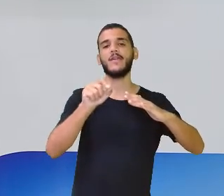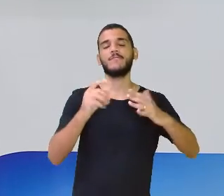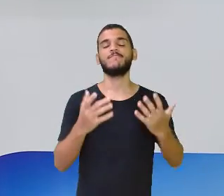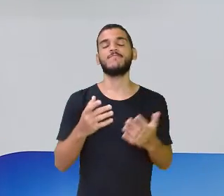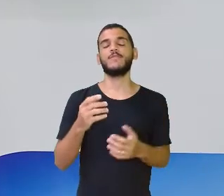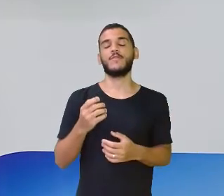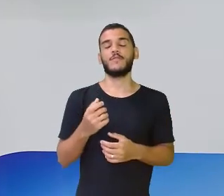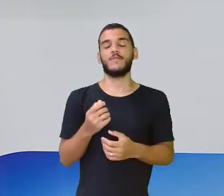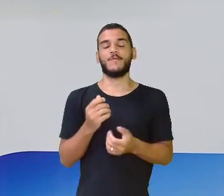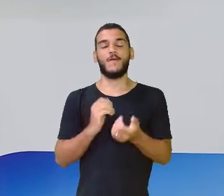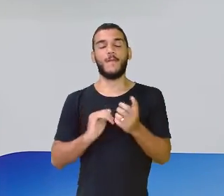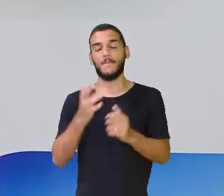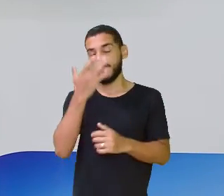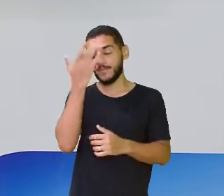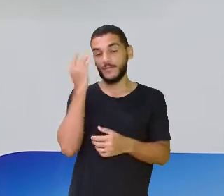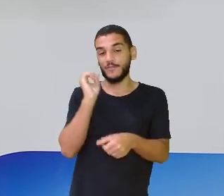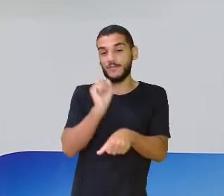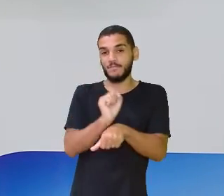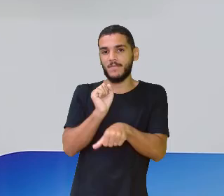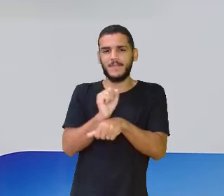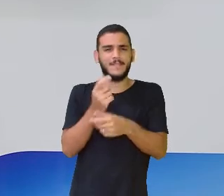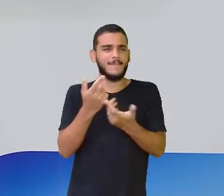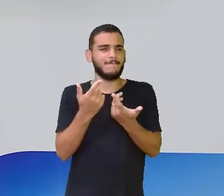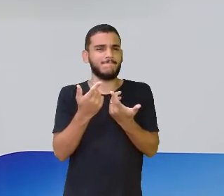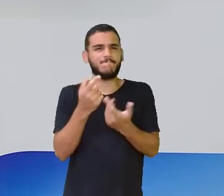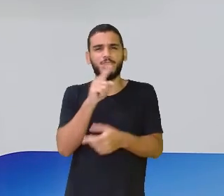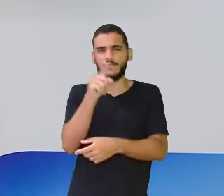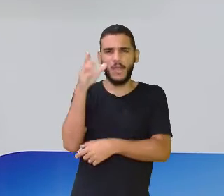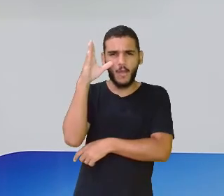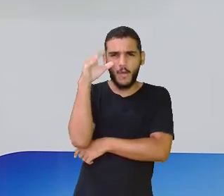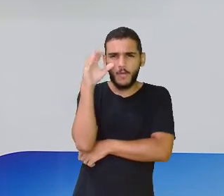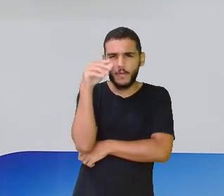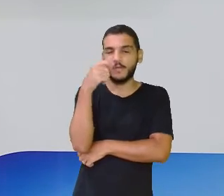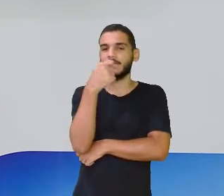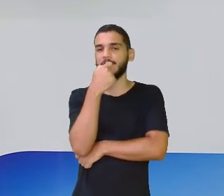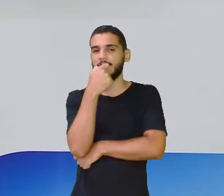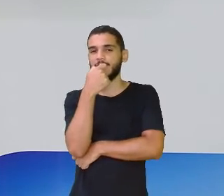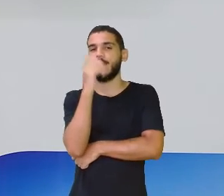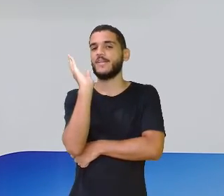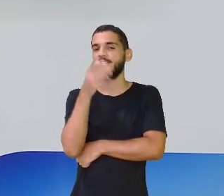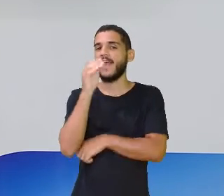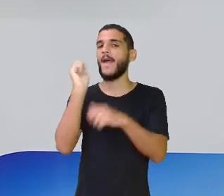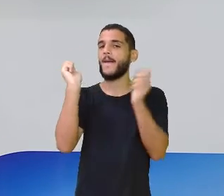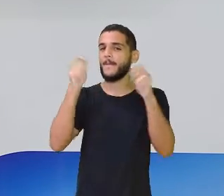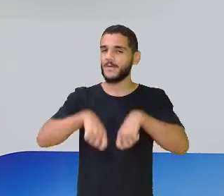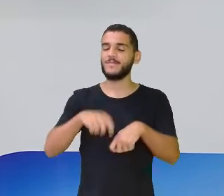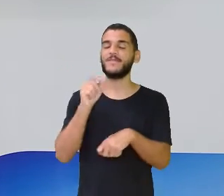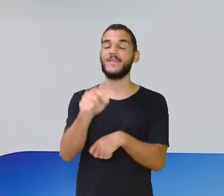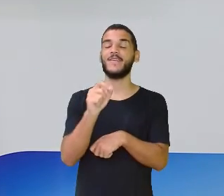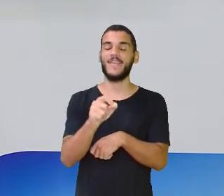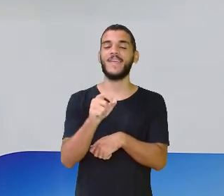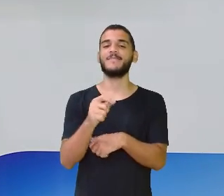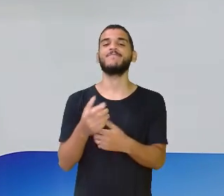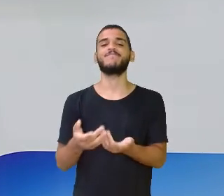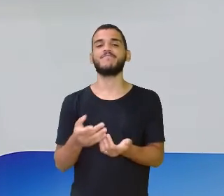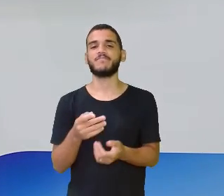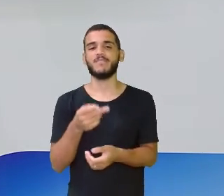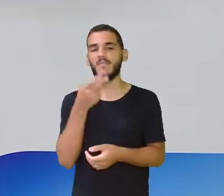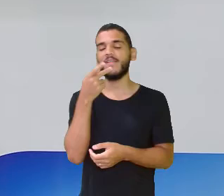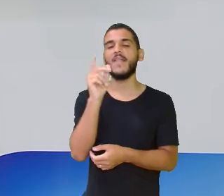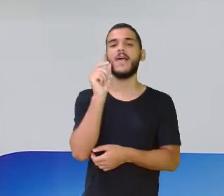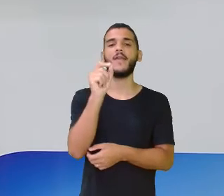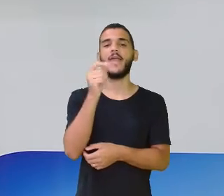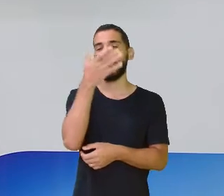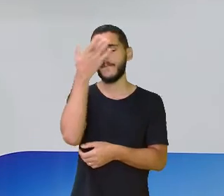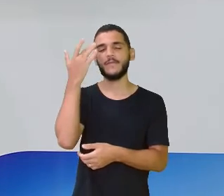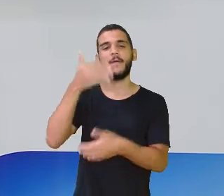hoje? Daqui a pouco eu te digo. Vamos iniciando. Ficou curioso, ficou curiosa? Já pode dizer a ele ou a ela que está no chat. E quem será que está